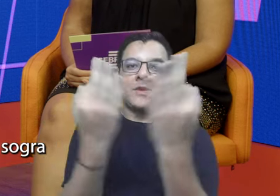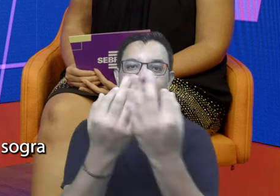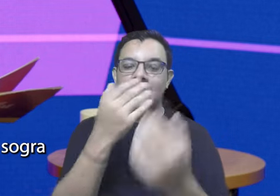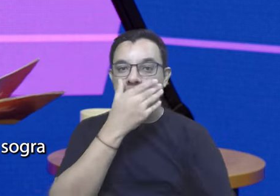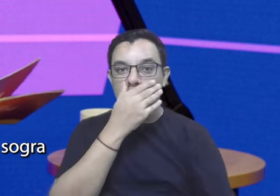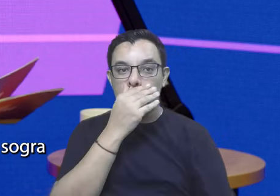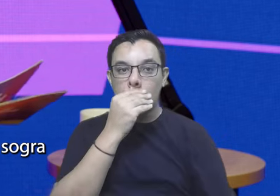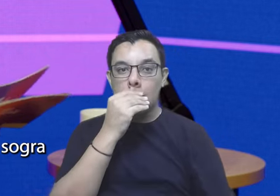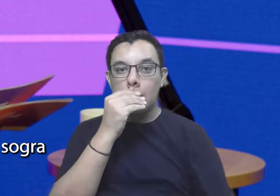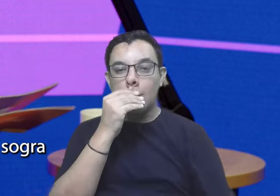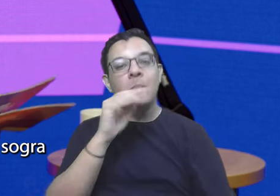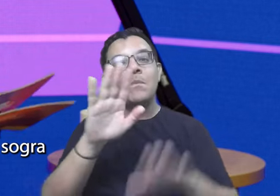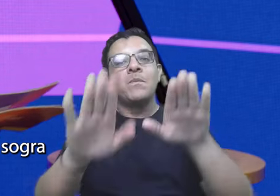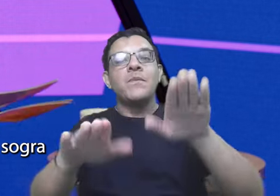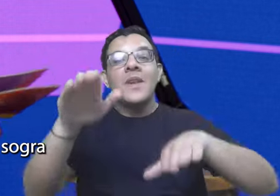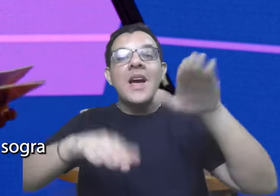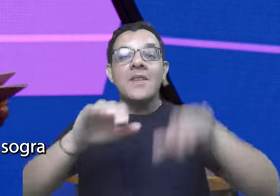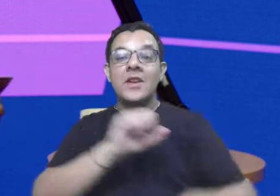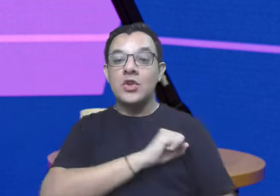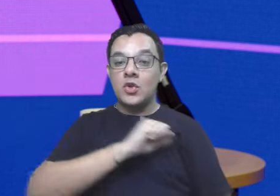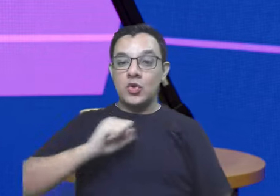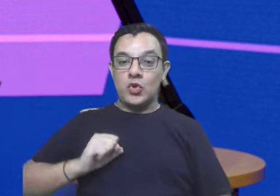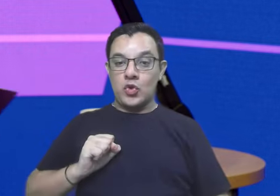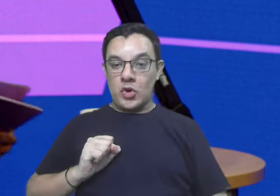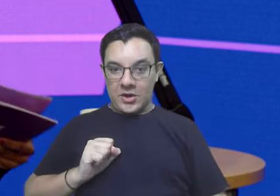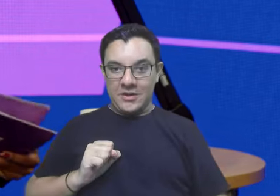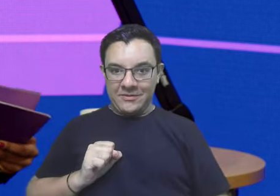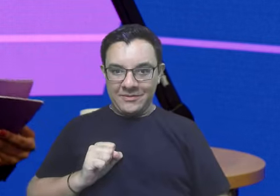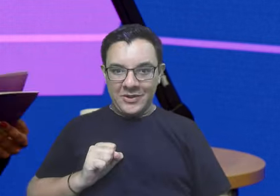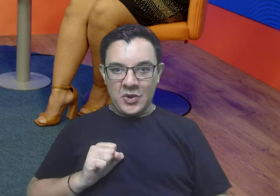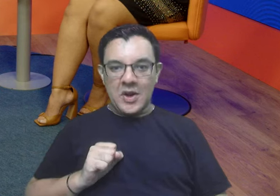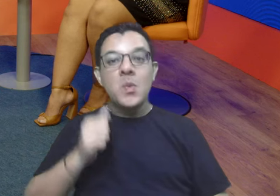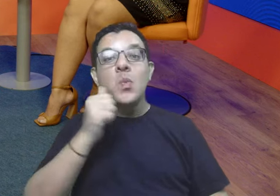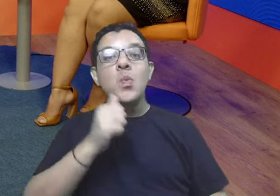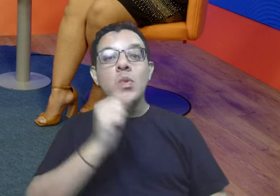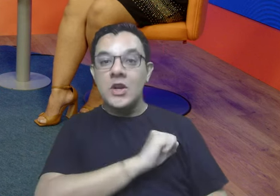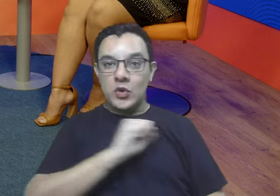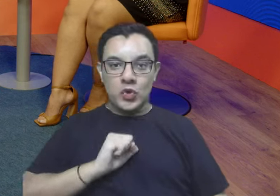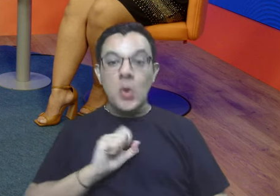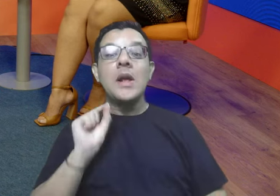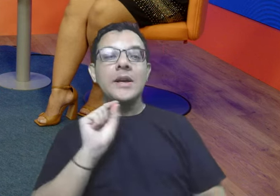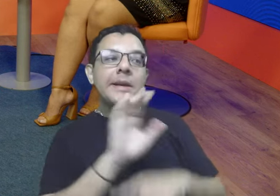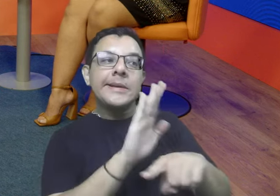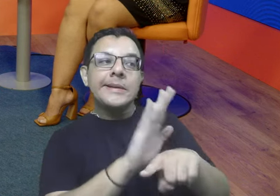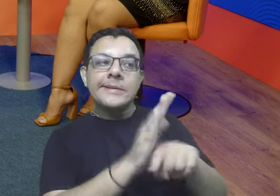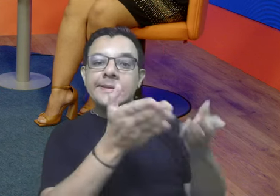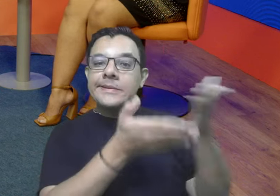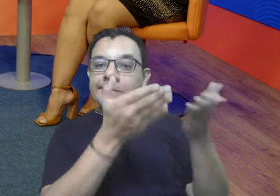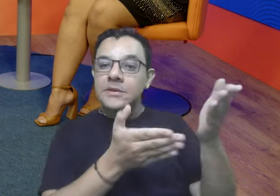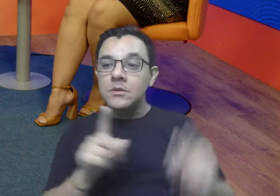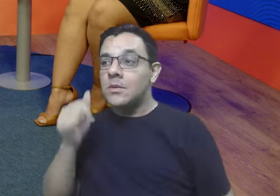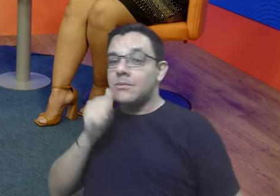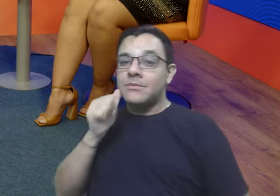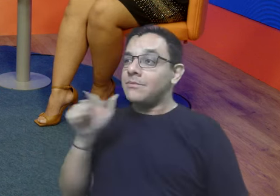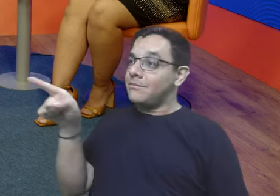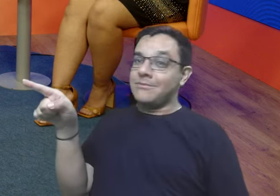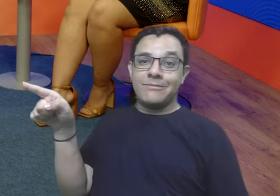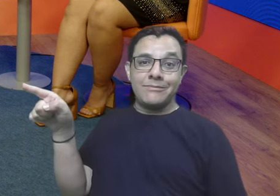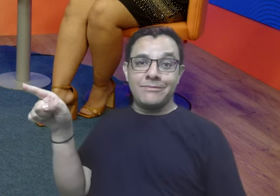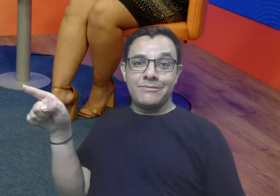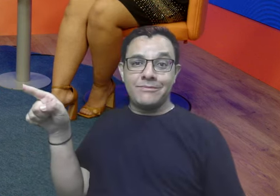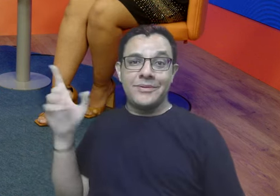não tanto que quem cuida da a sogra e a mulher também exatamente então o o eu acredito que